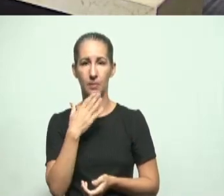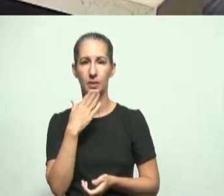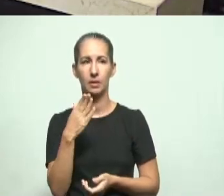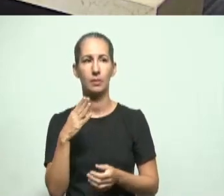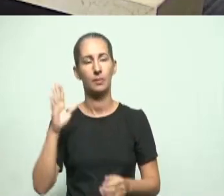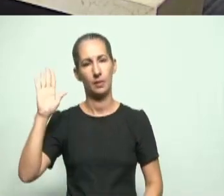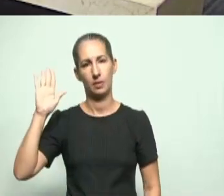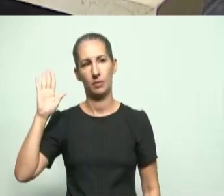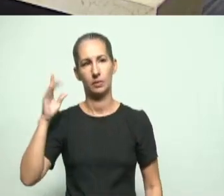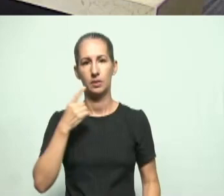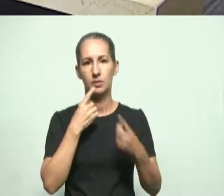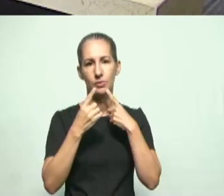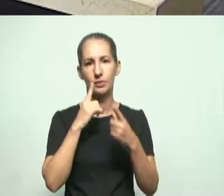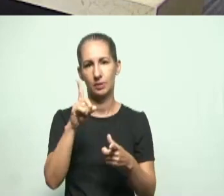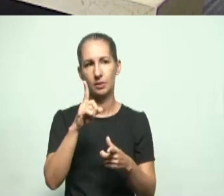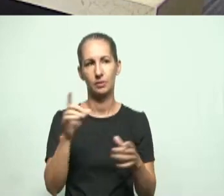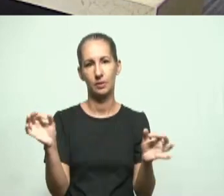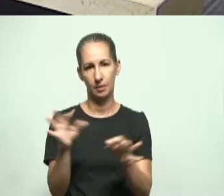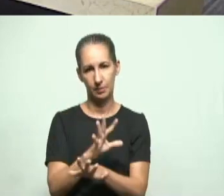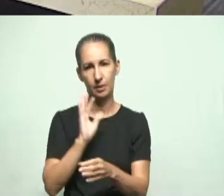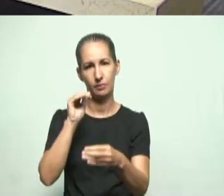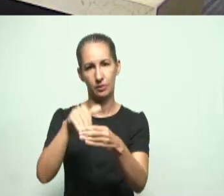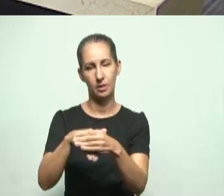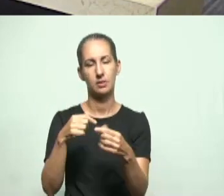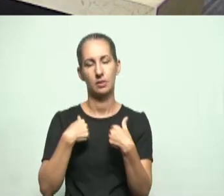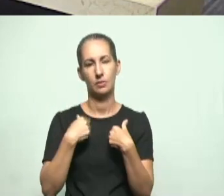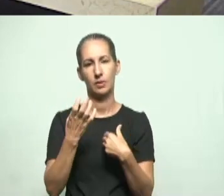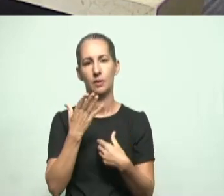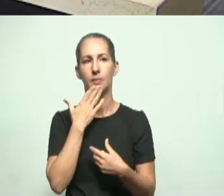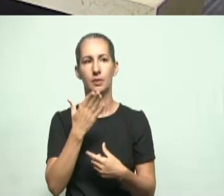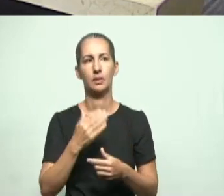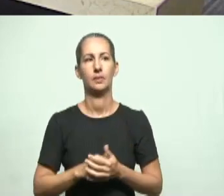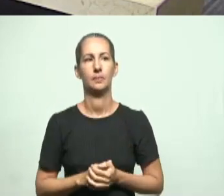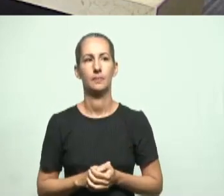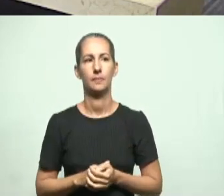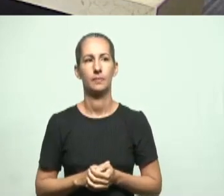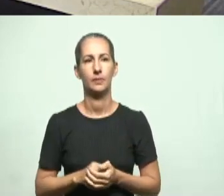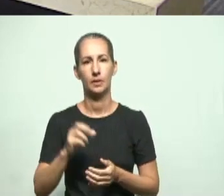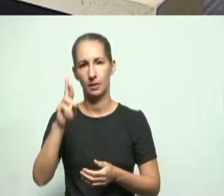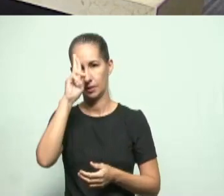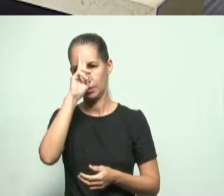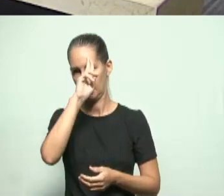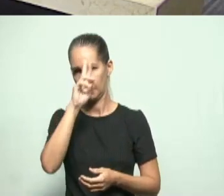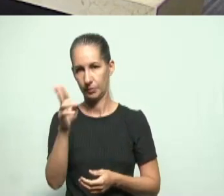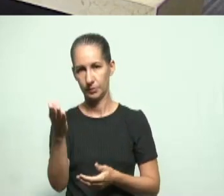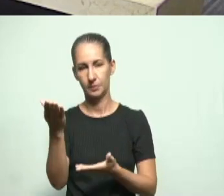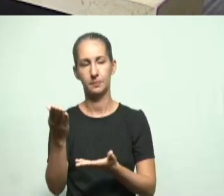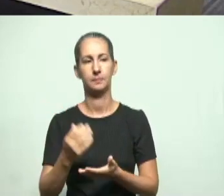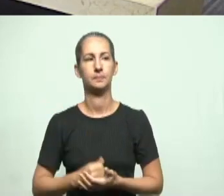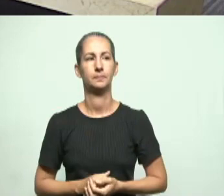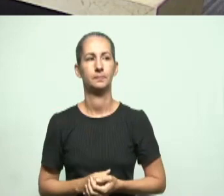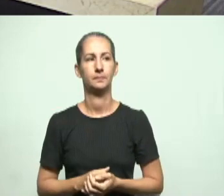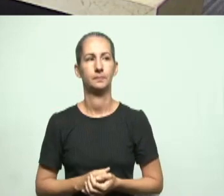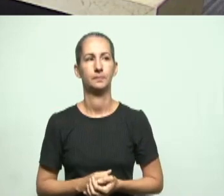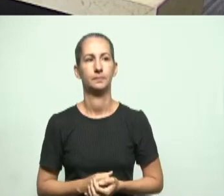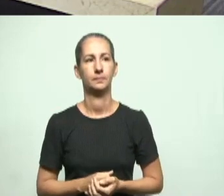pela ordem, não é para discutir, não. Depois que encerrar a votação, eu quero... Para discutir, vereador Ranieri Barbosa.